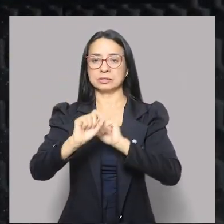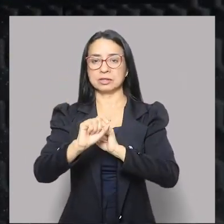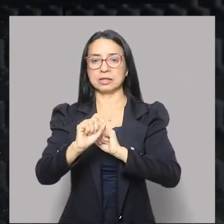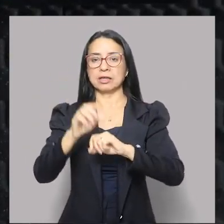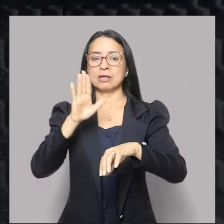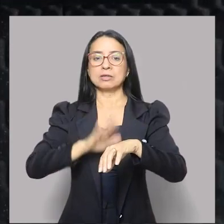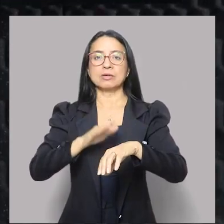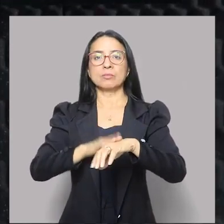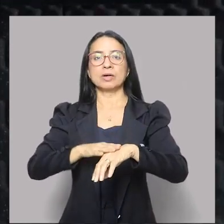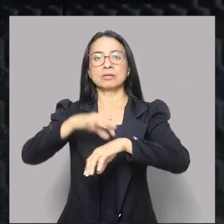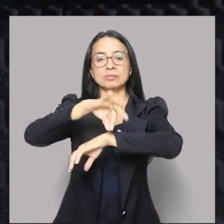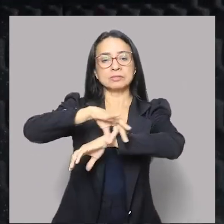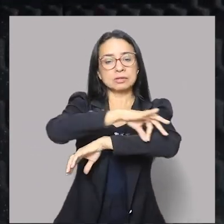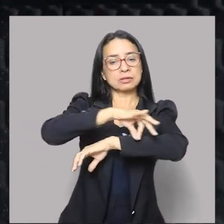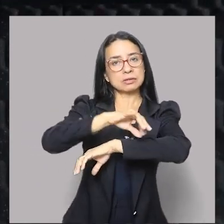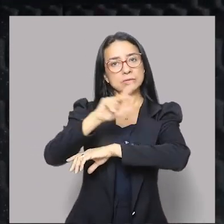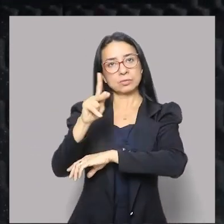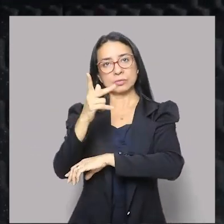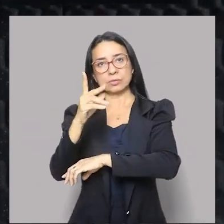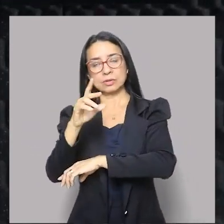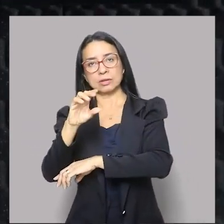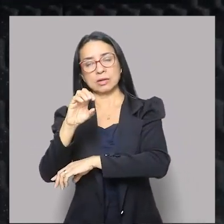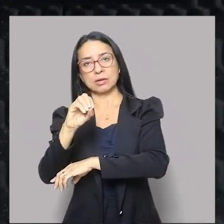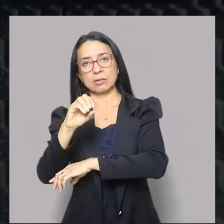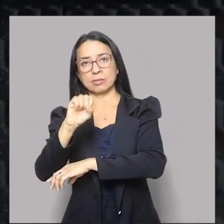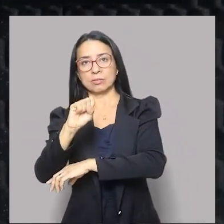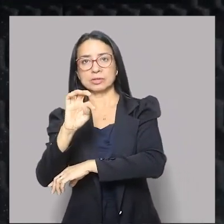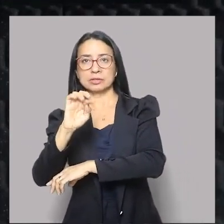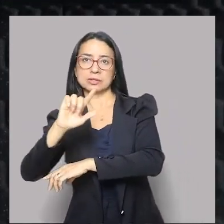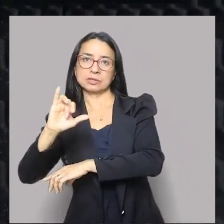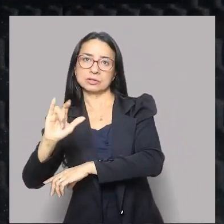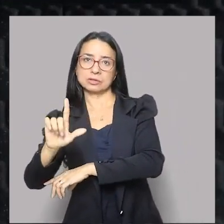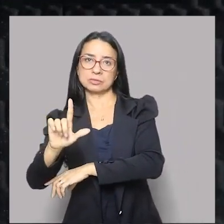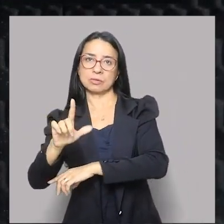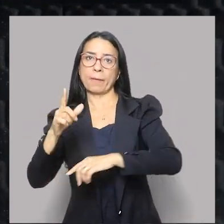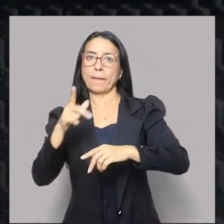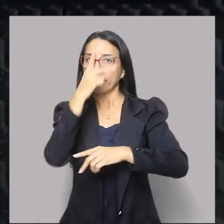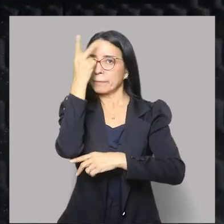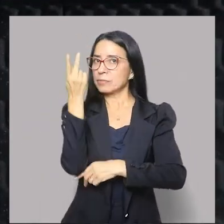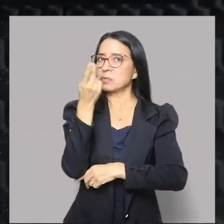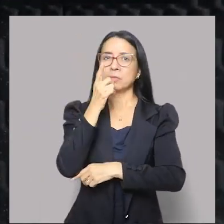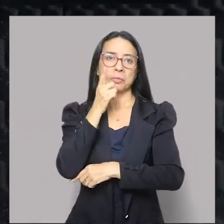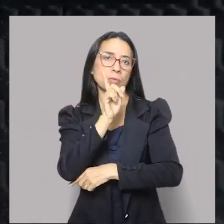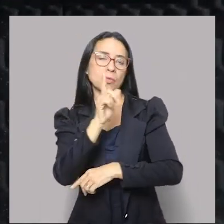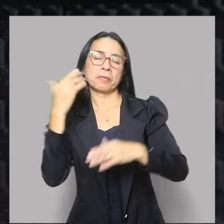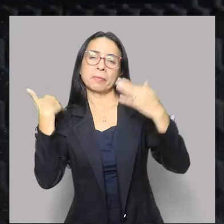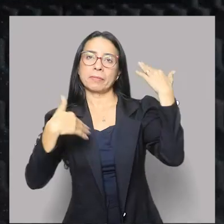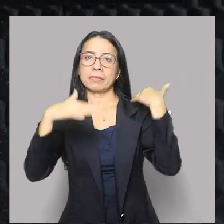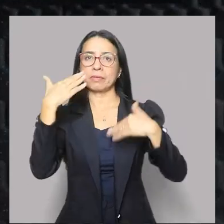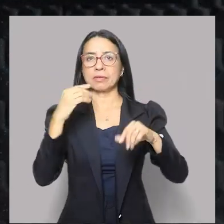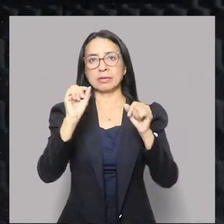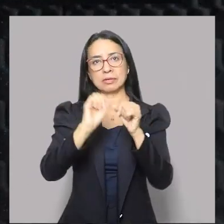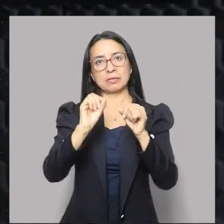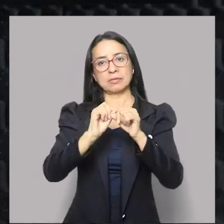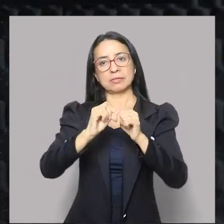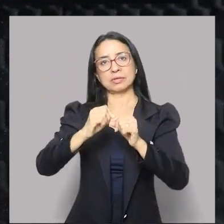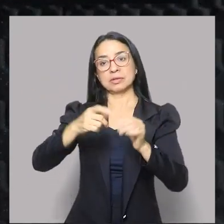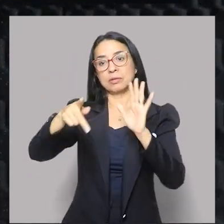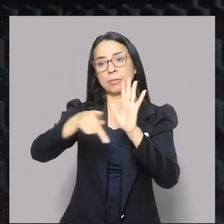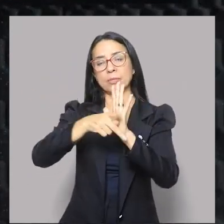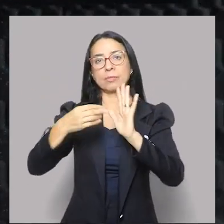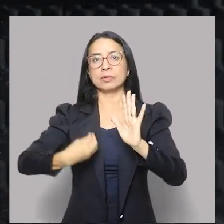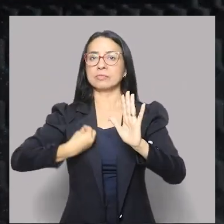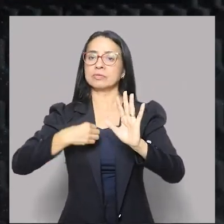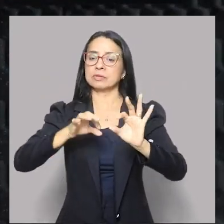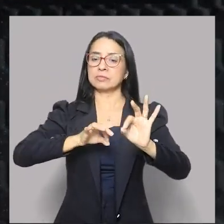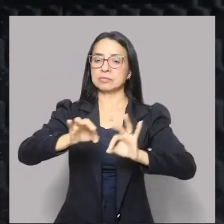arquitetura hostil. E se este ser humano, este habitante, não consegue passear, não consegue fazer a sua vida funcionar